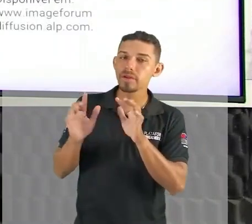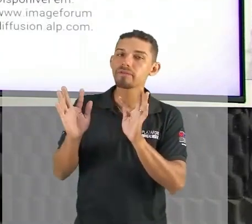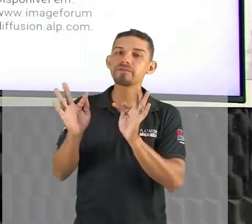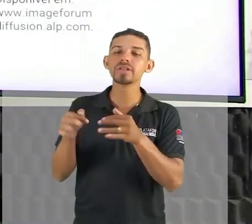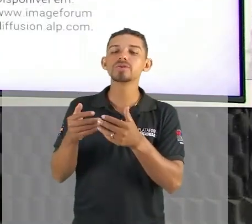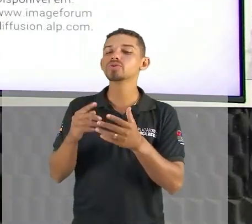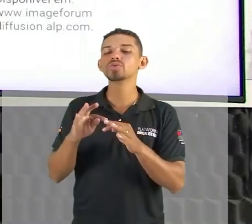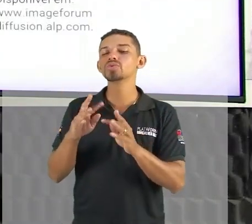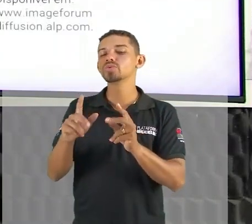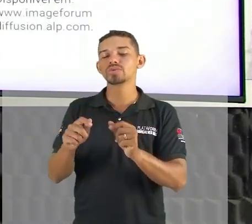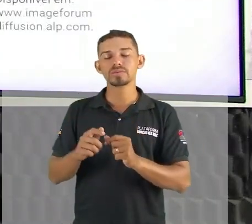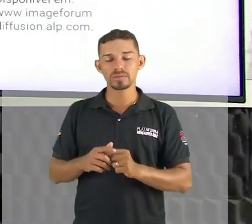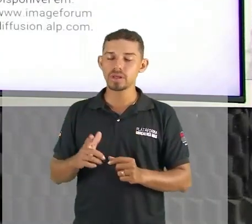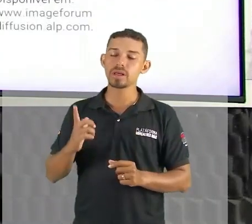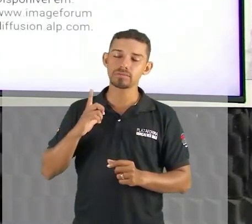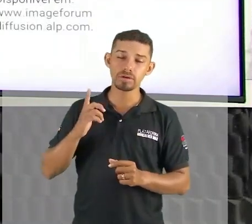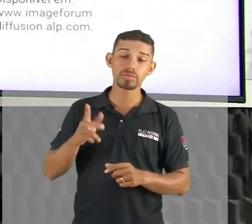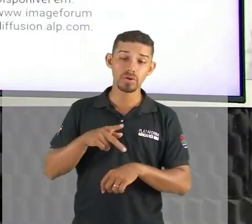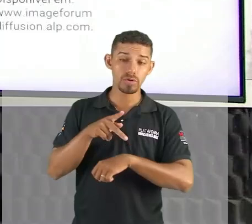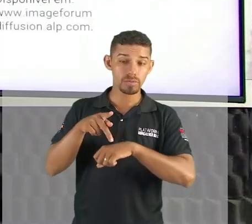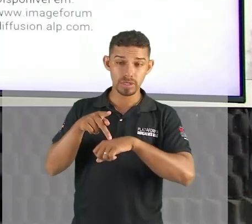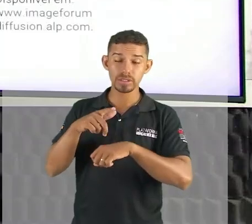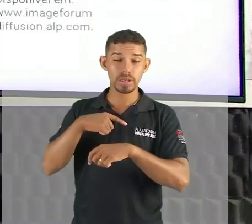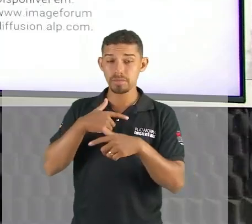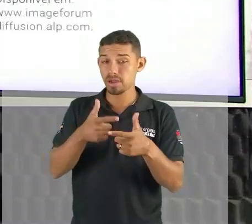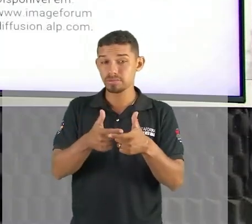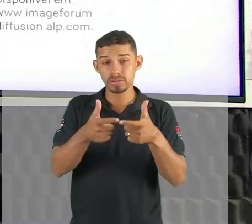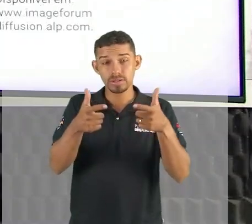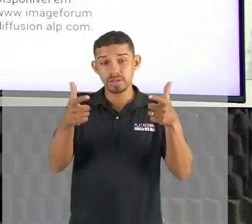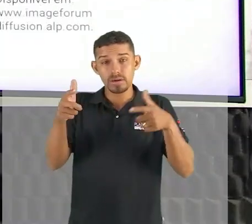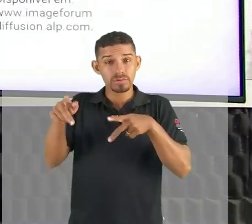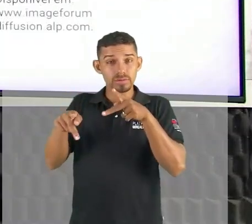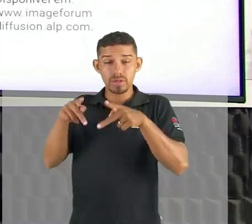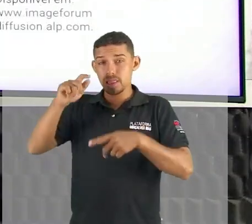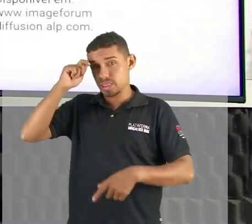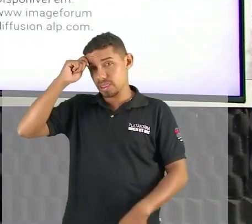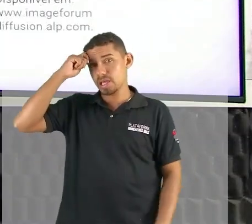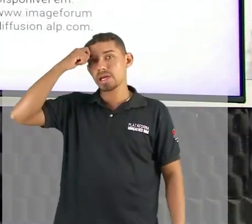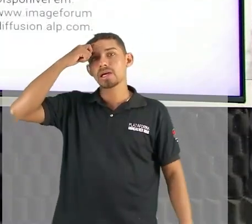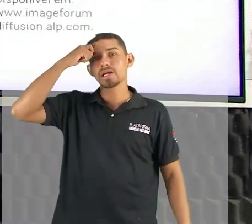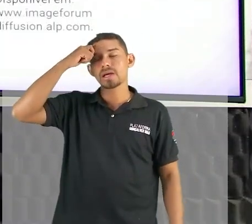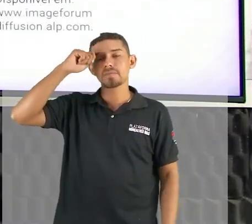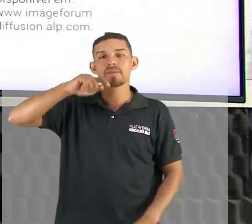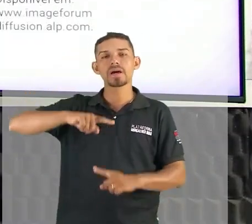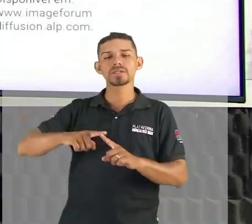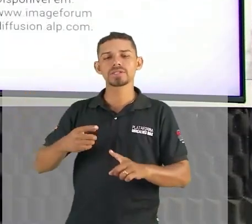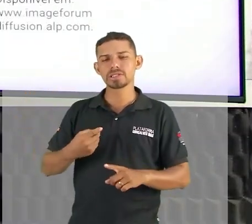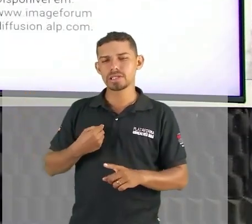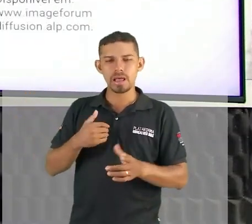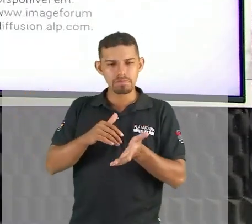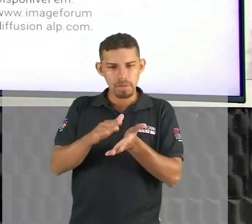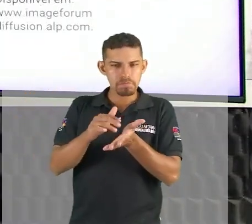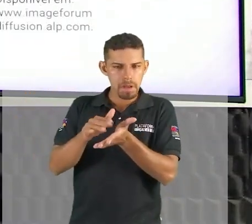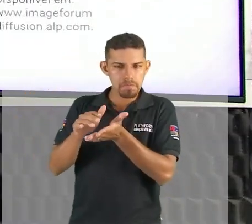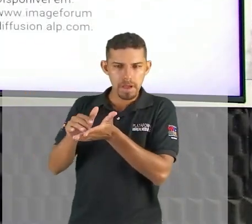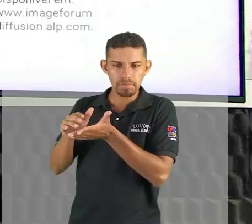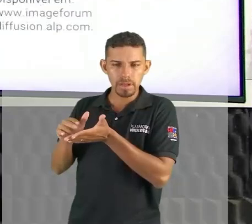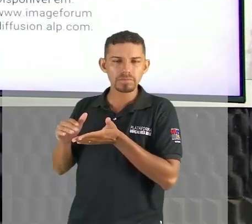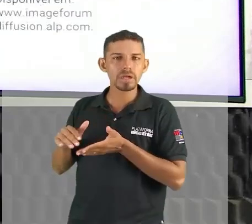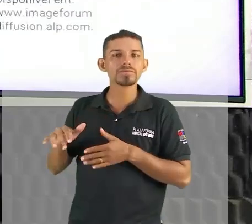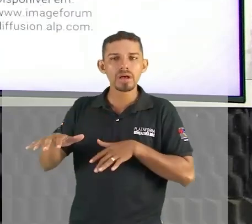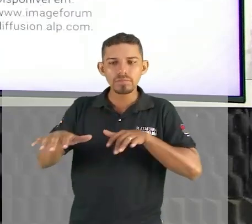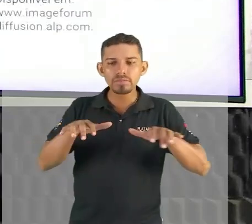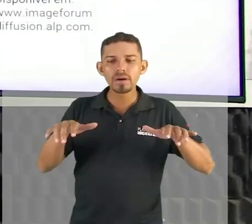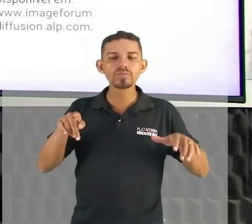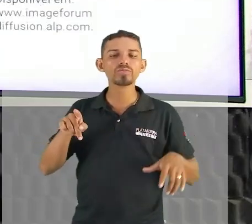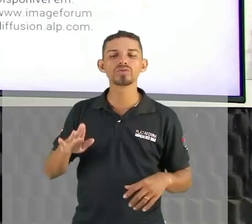tudo isso você traz um país que tem a maioria da sua população negra, mas que vivia excluído dos territórios, dos